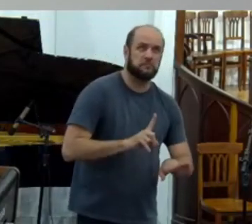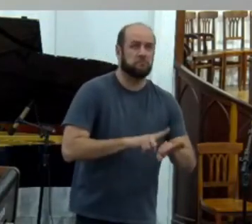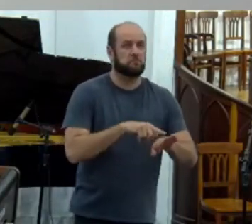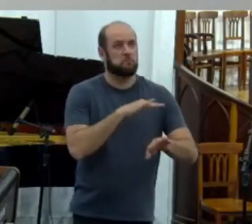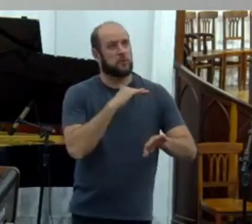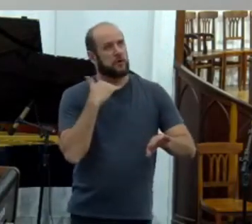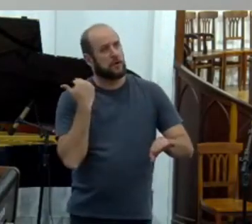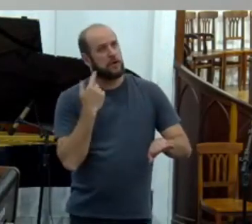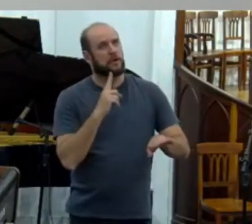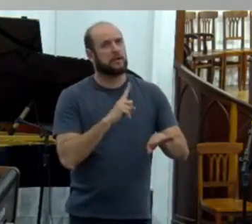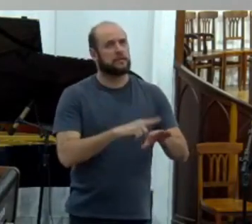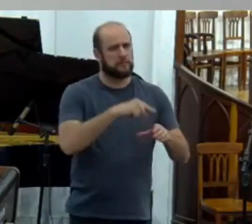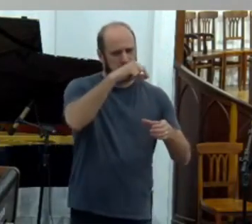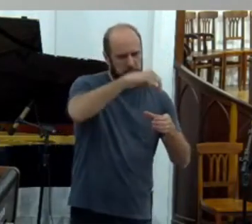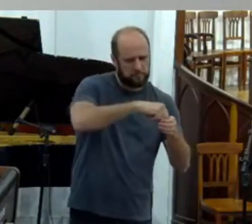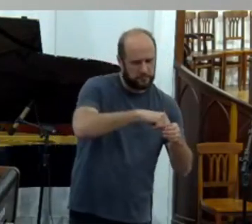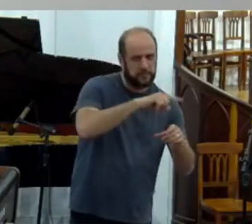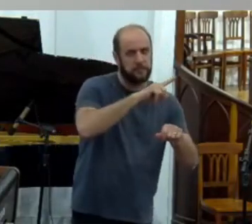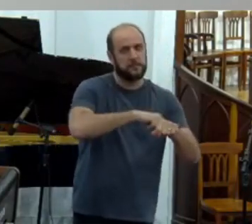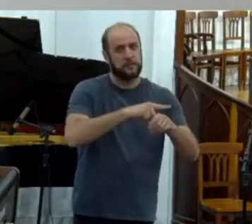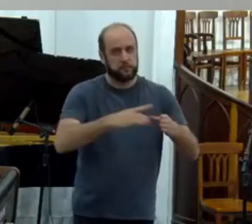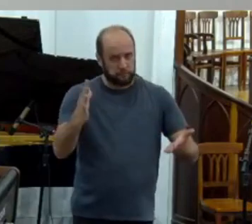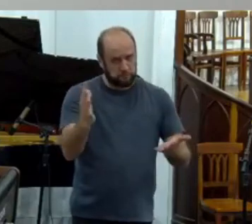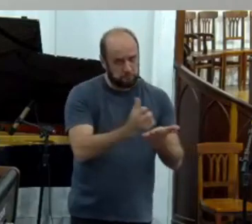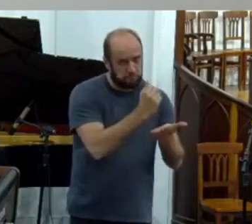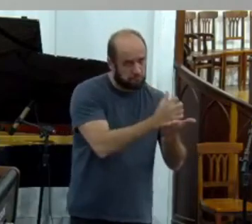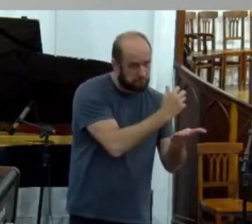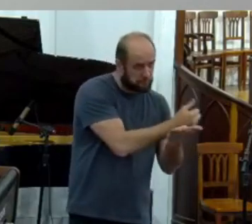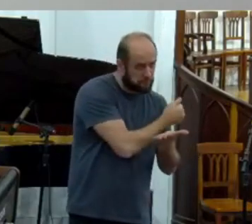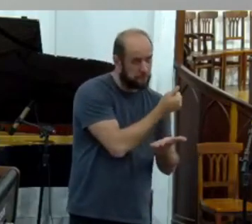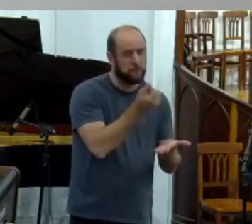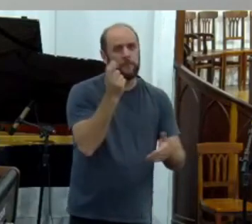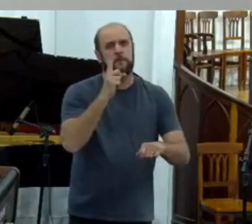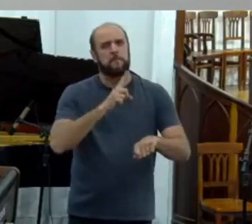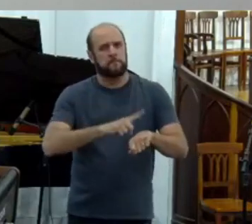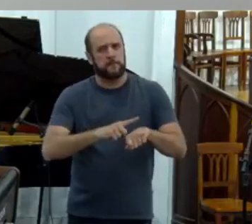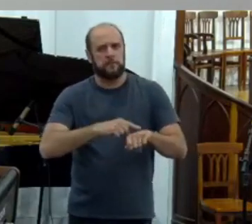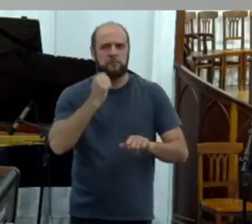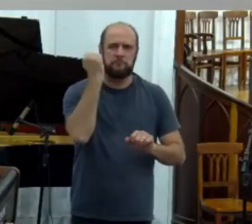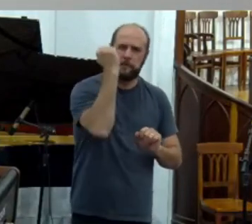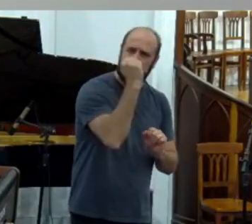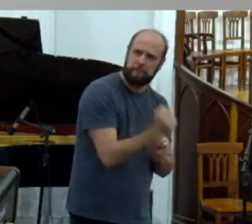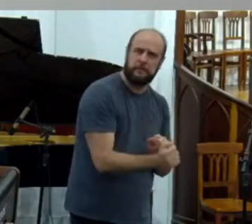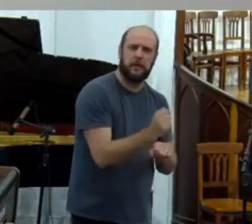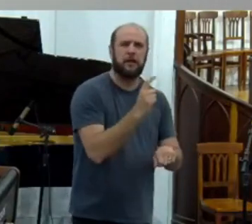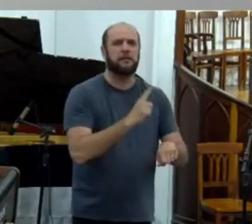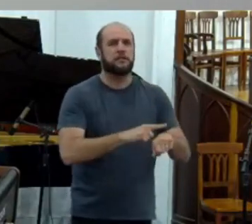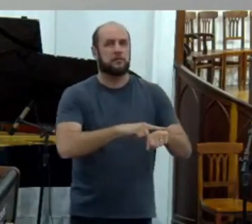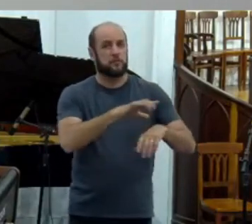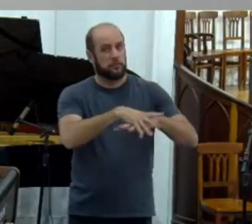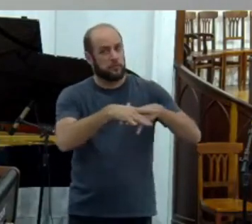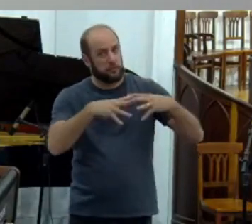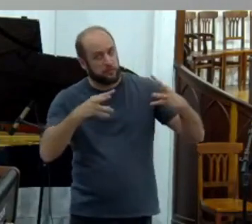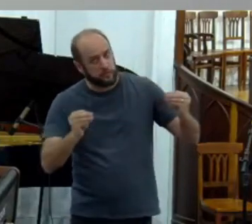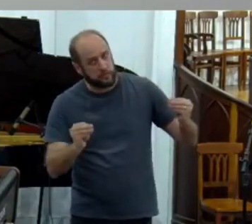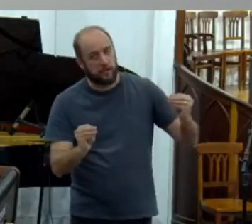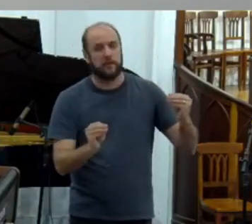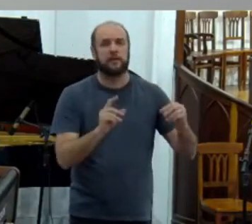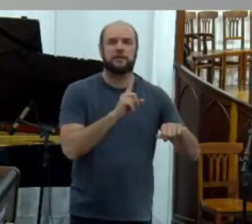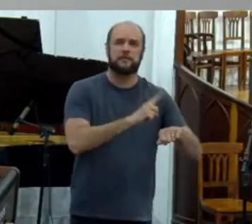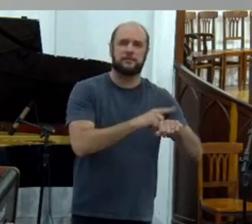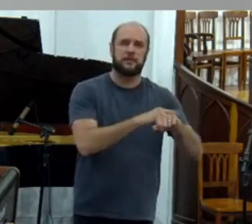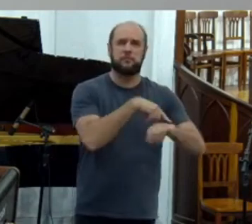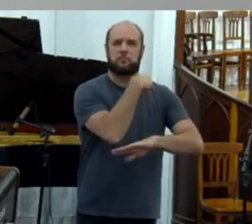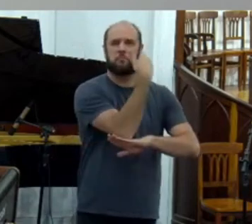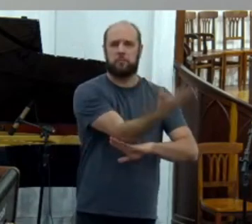morrer, tempo de plantar e tempo de arrancar o que se plantou, tempo de matar e tempo de curar, tempo de